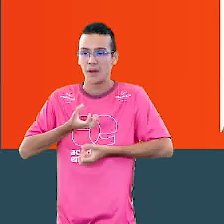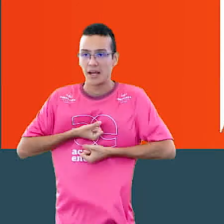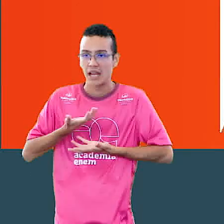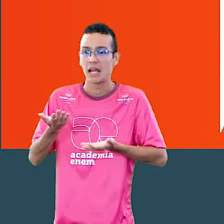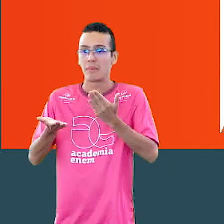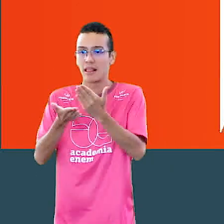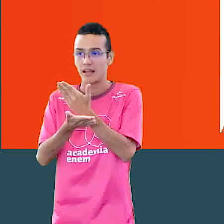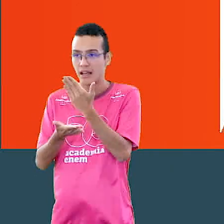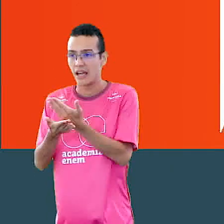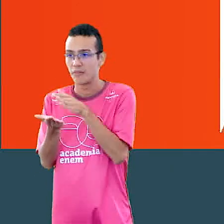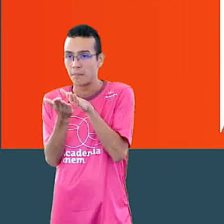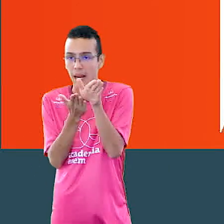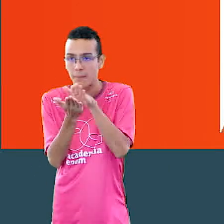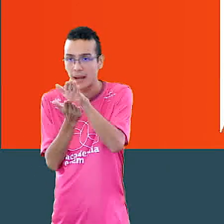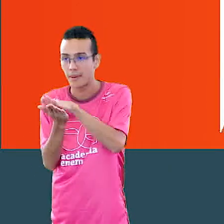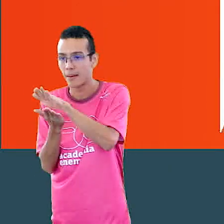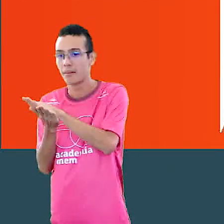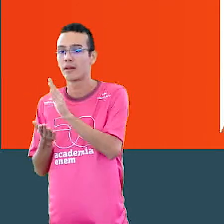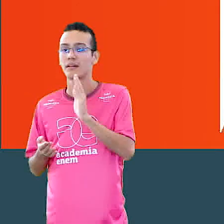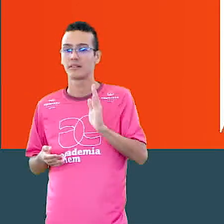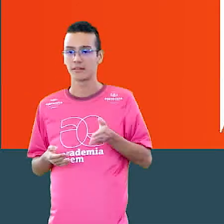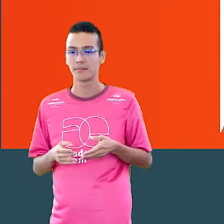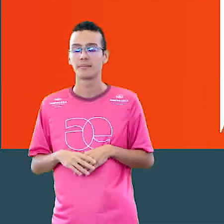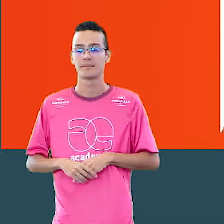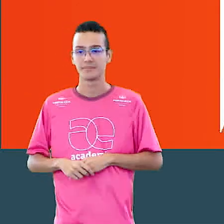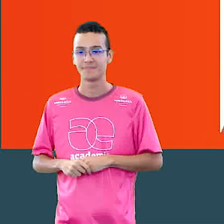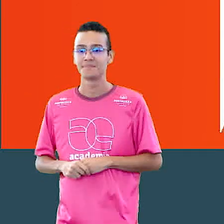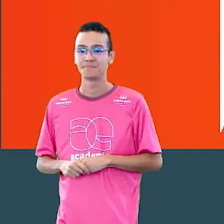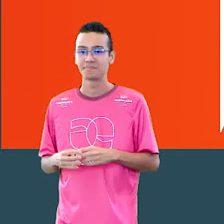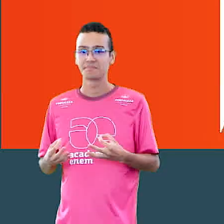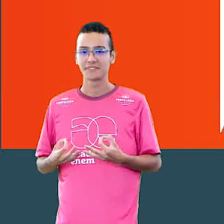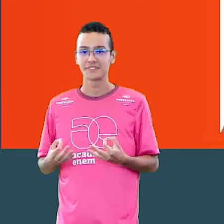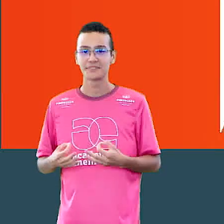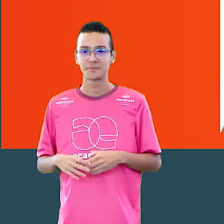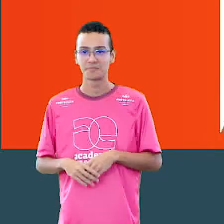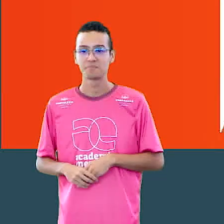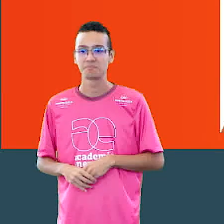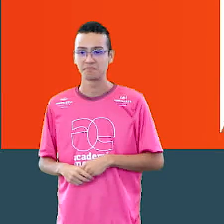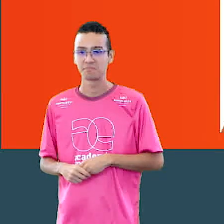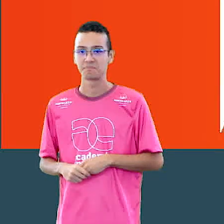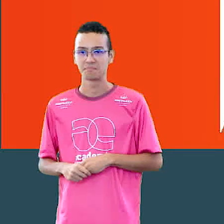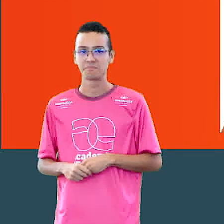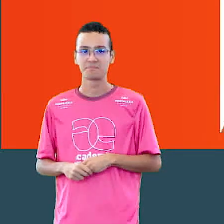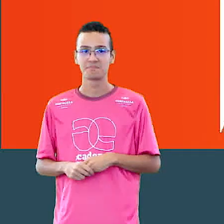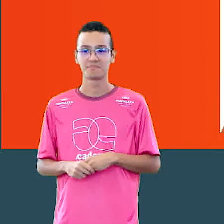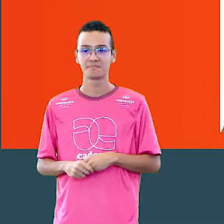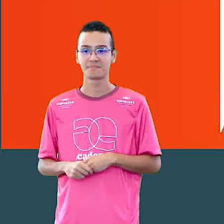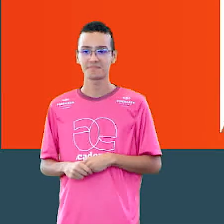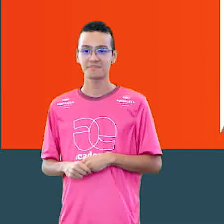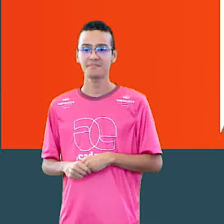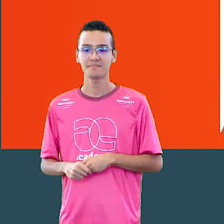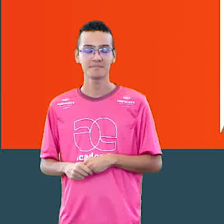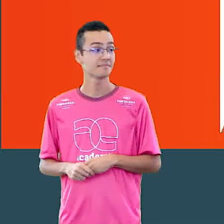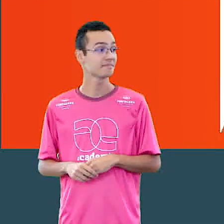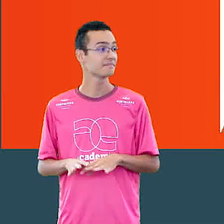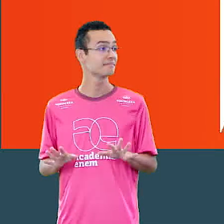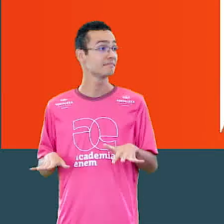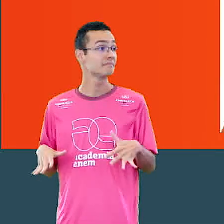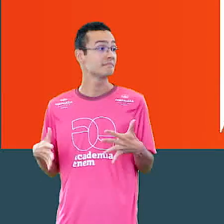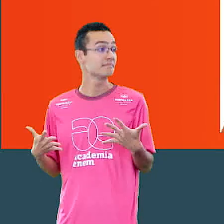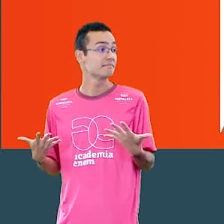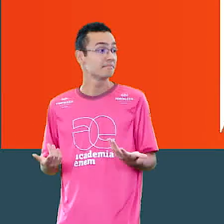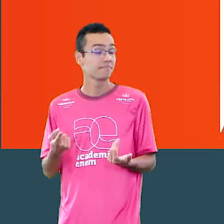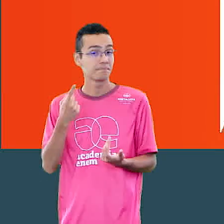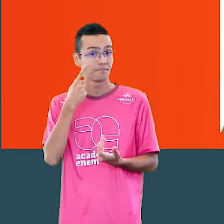abertura do mês de outubro, Outubro Rosa, eu queria trazer uma mulher para apresentar para vocês, para quem não conhece. E olha